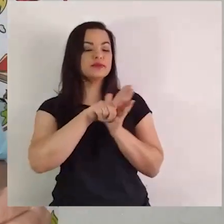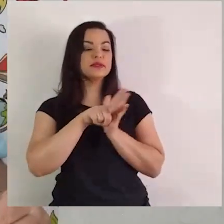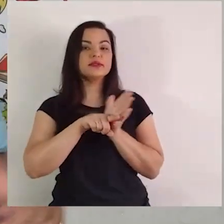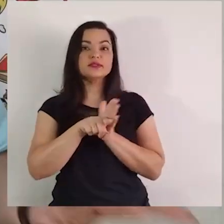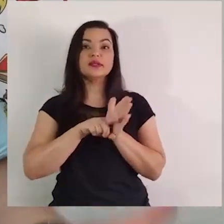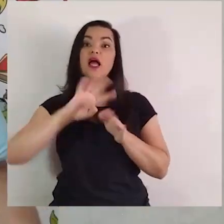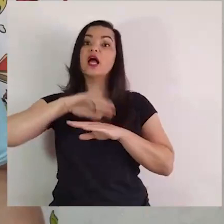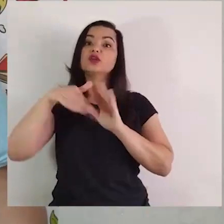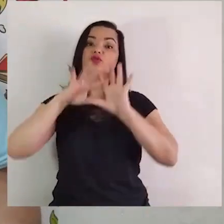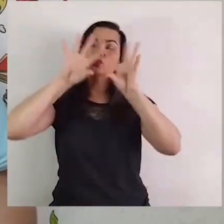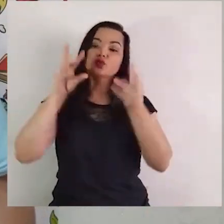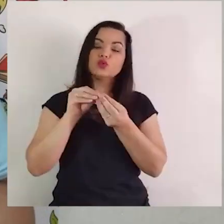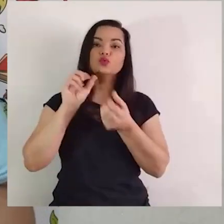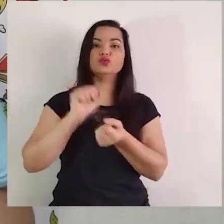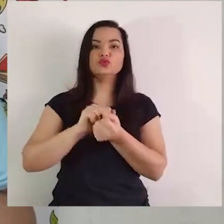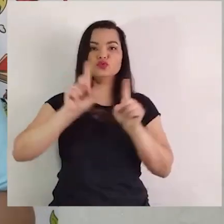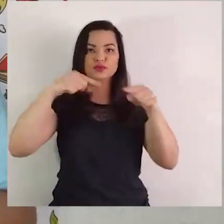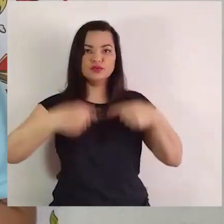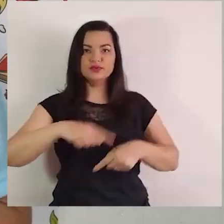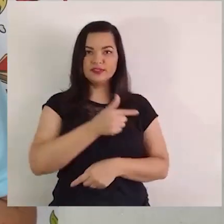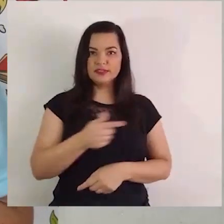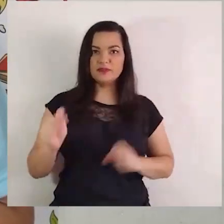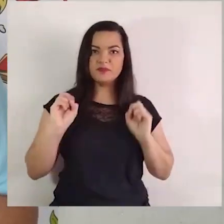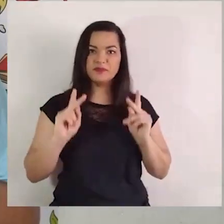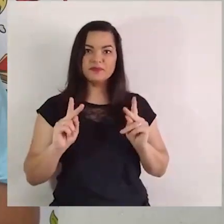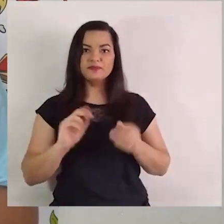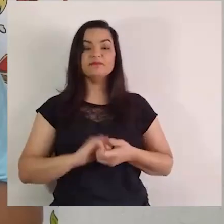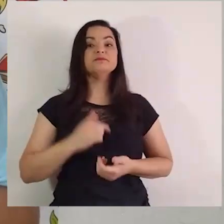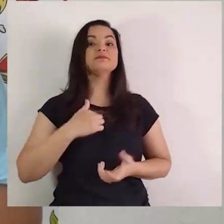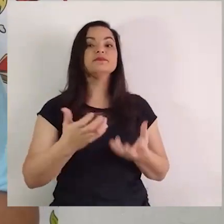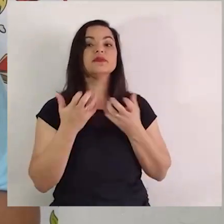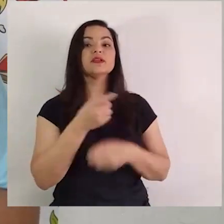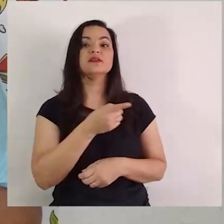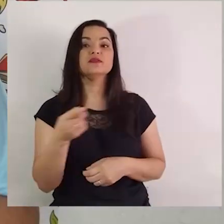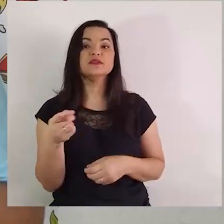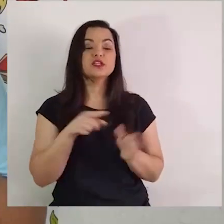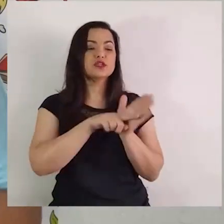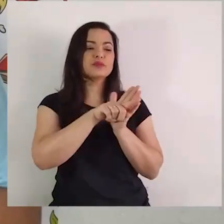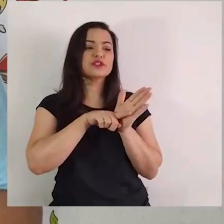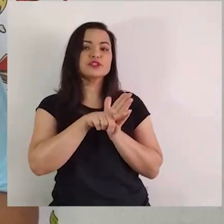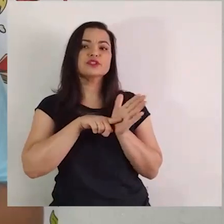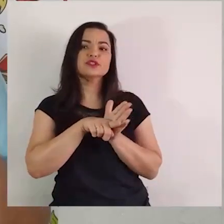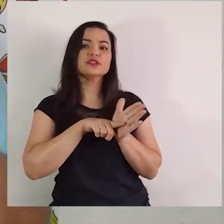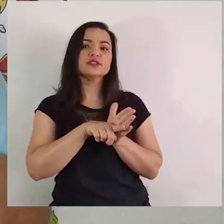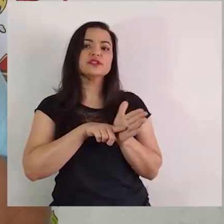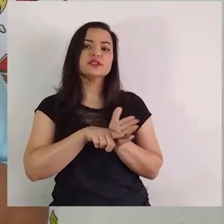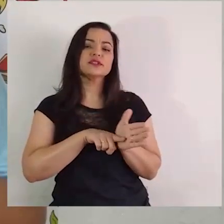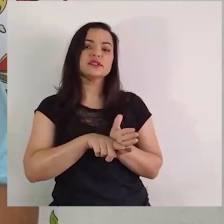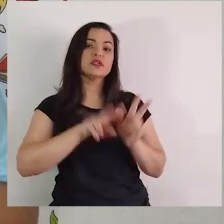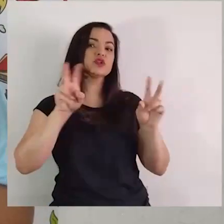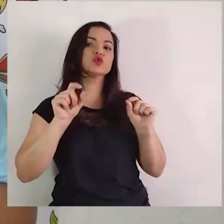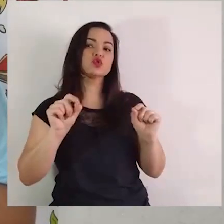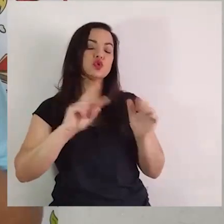vamos juntar no nosso desafio da semana, tá bom? A Pro quer que vocês pesquisem